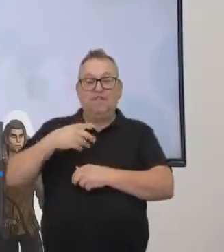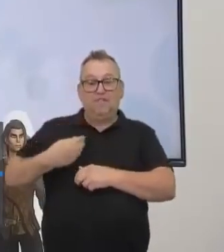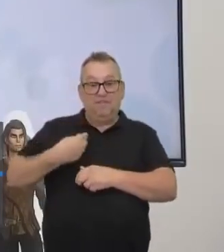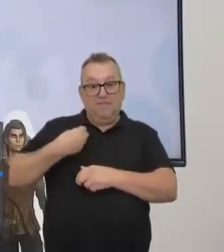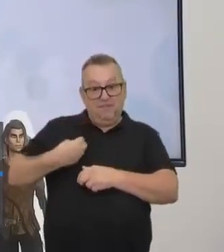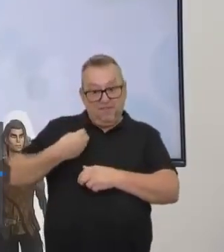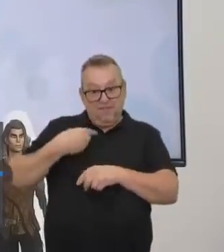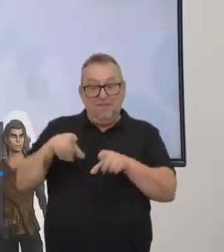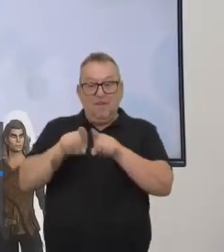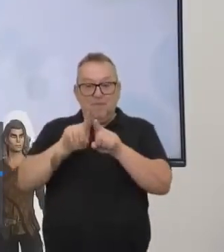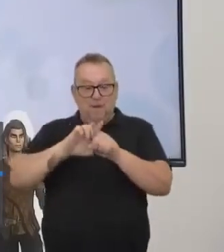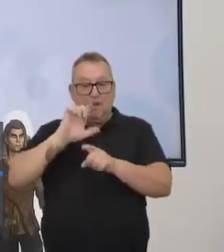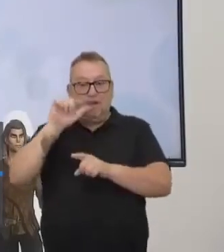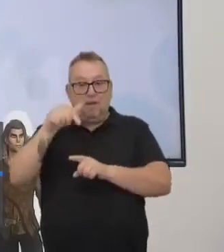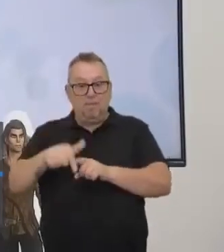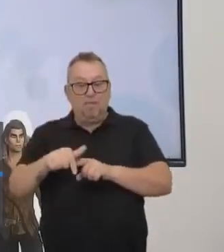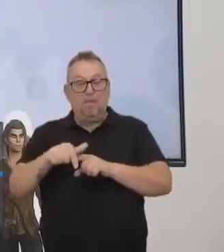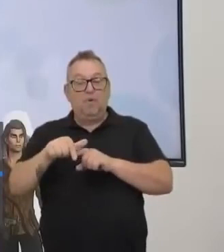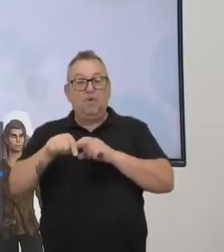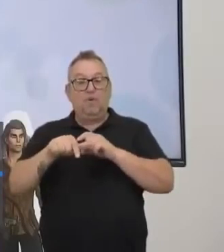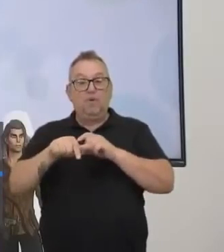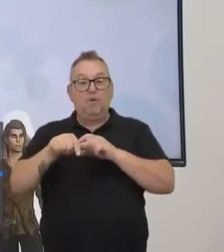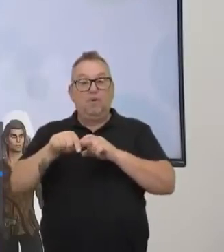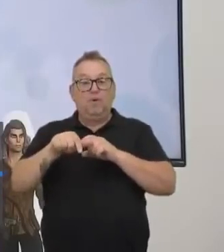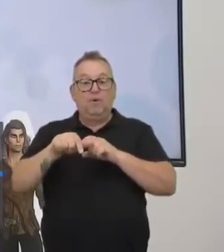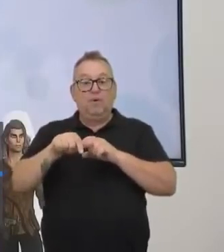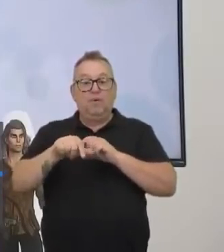que vão assistir depois lá pelo